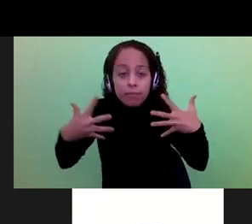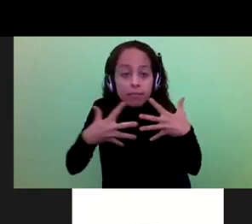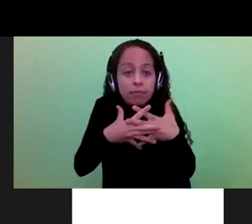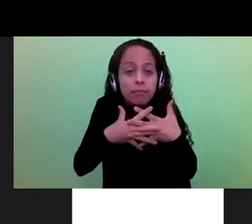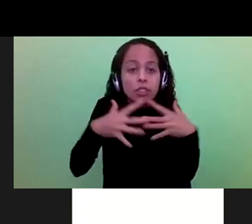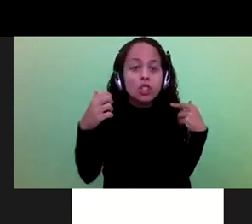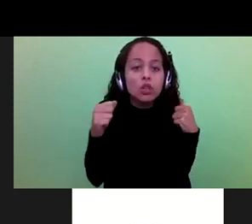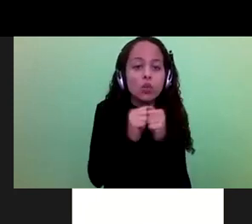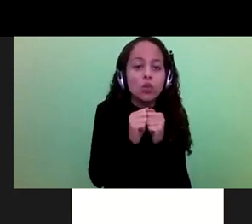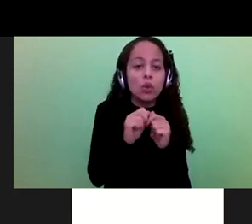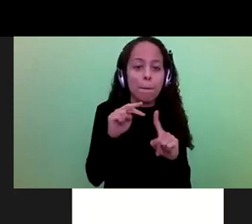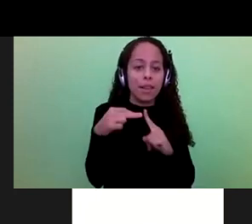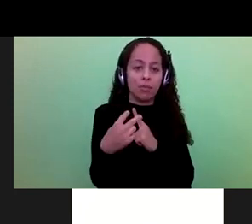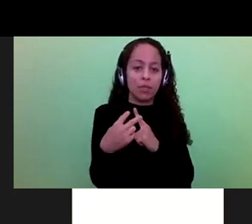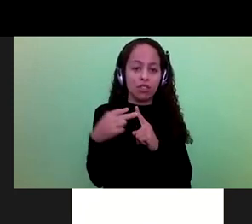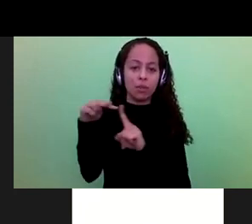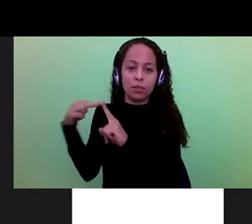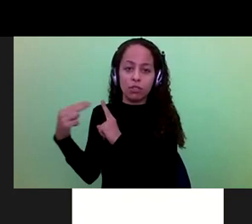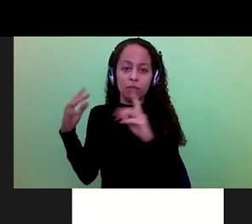dessas perspectivas. Então,